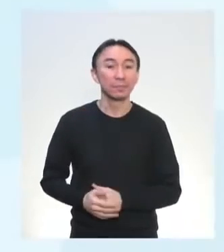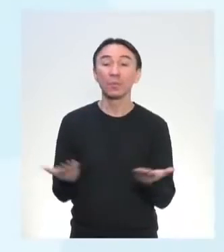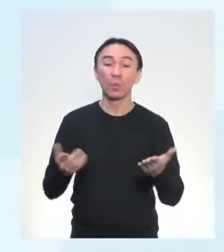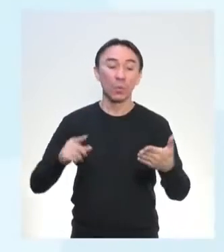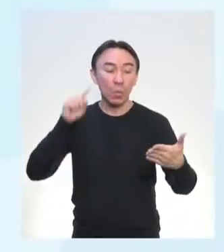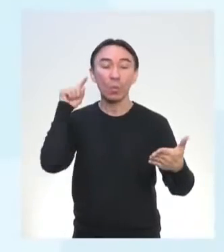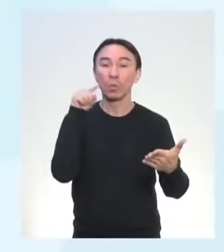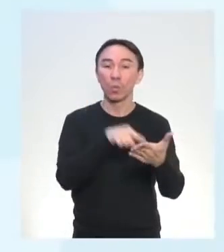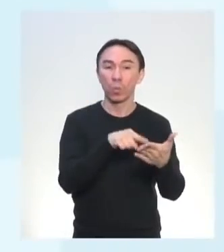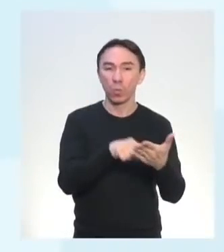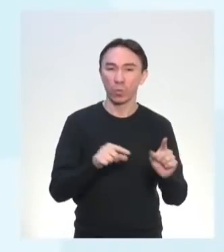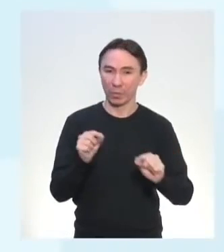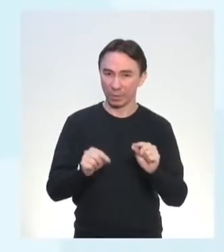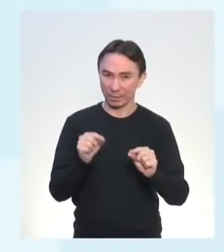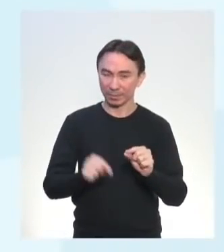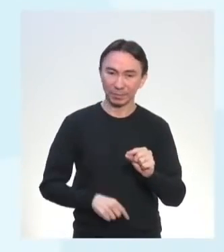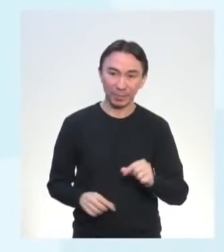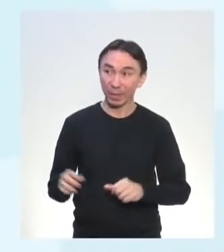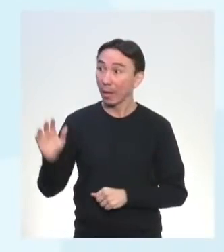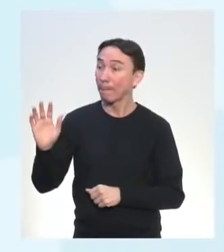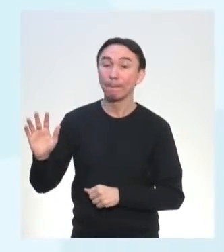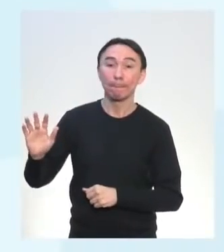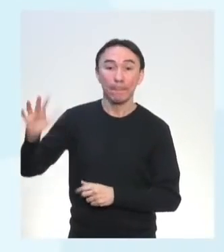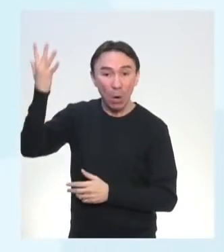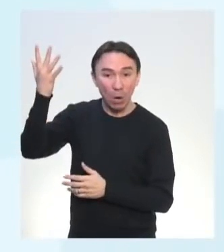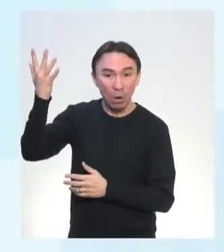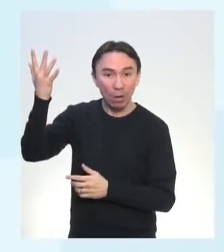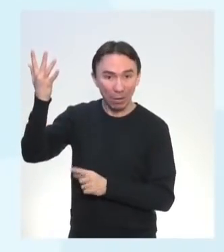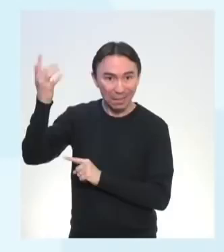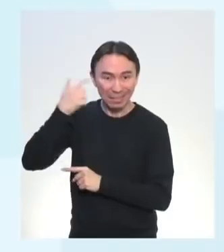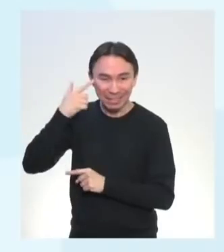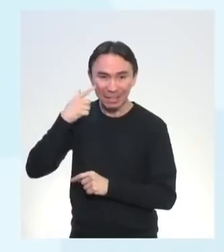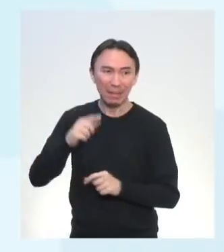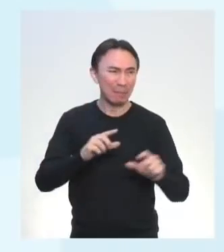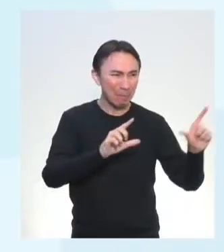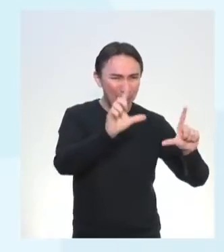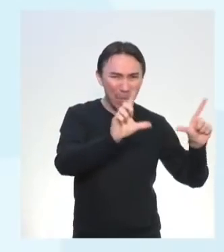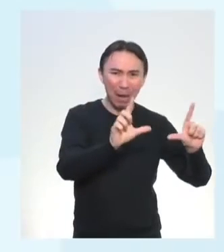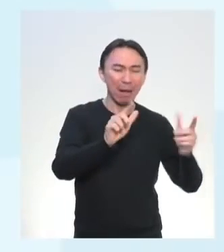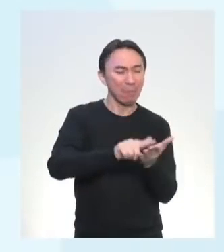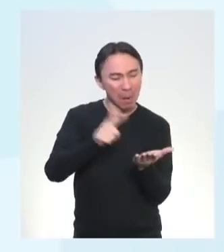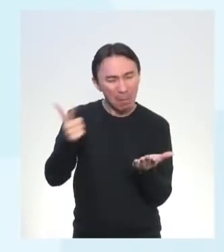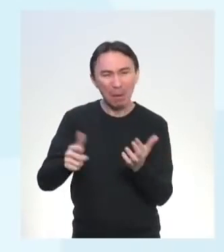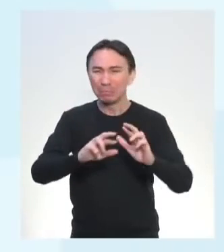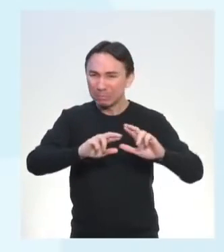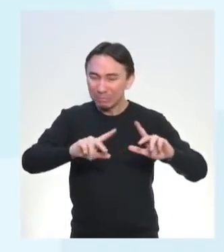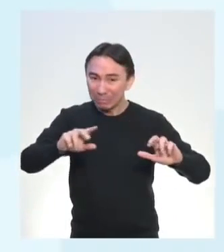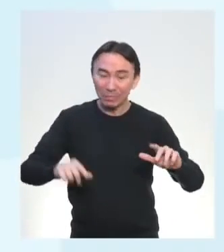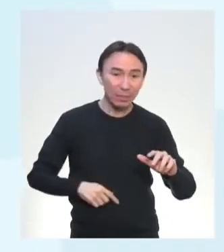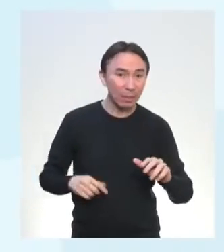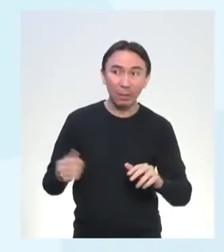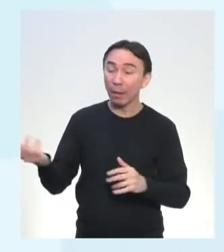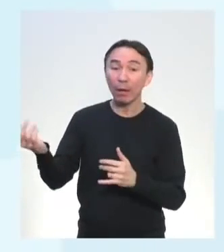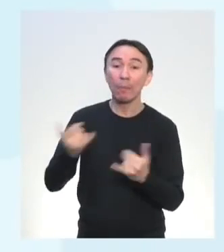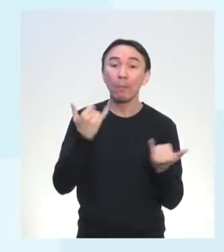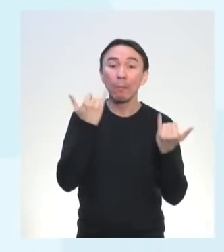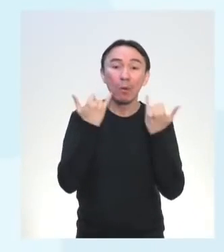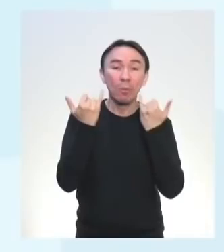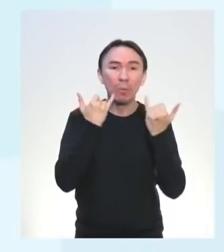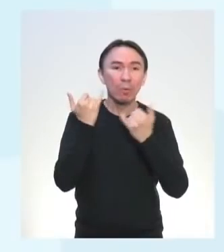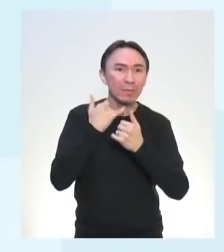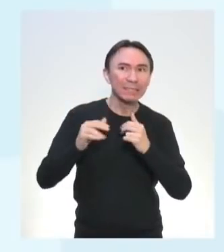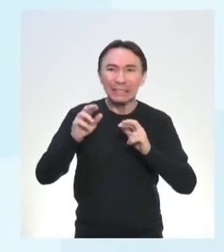como o mesmo fato é retratado em diferentes veículos de comunicação. Analisar diferentes formas de retratar o